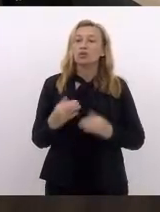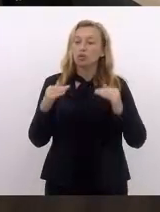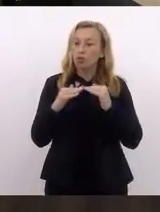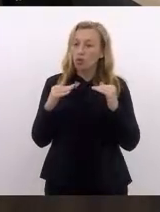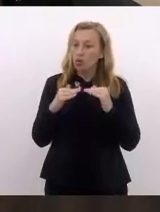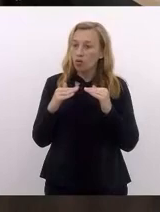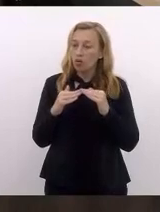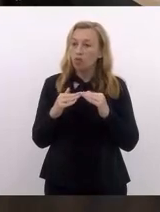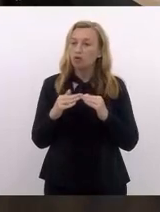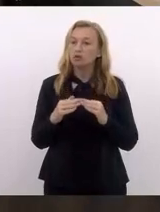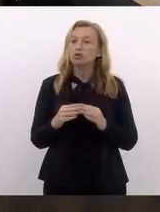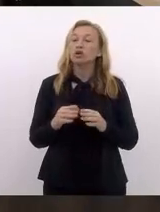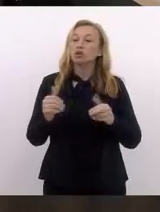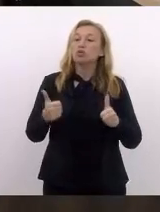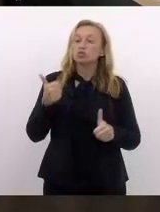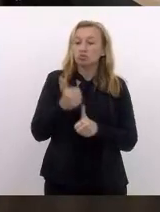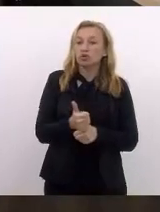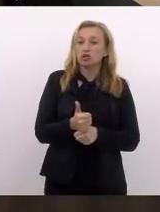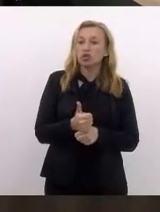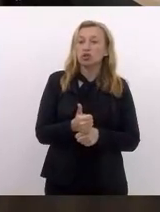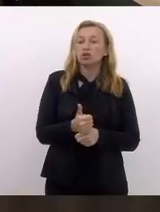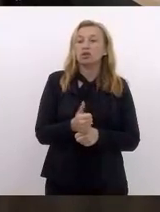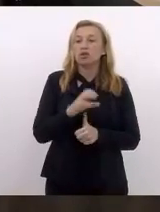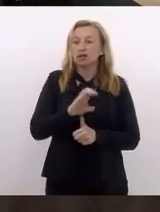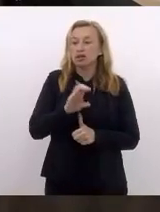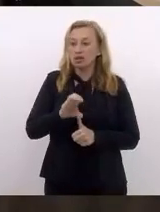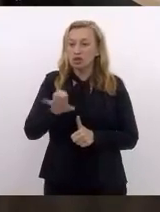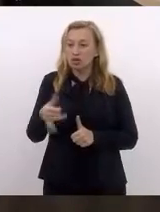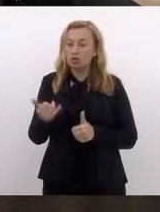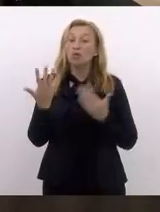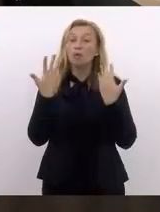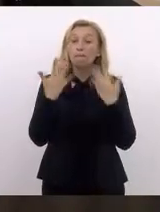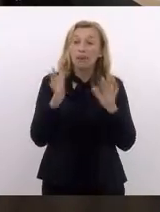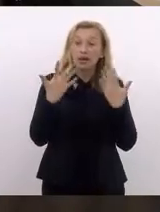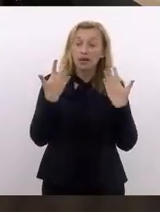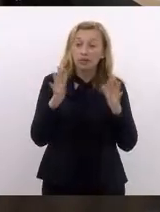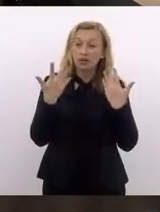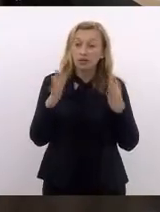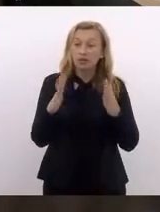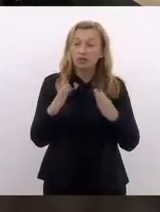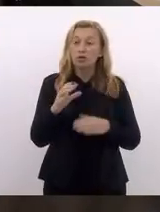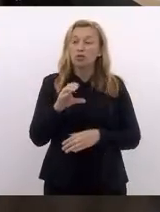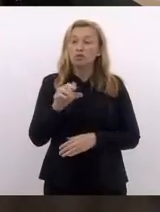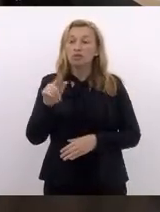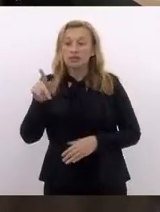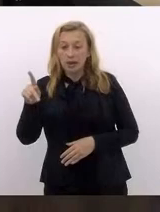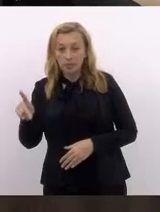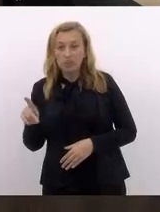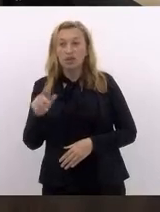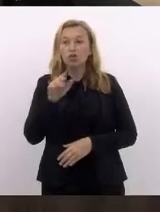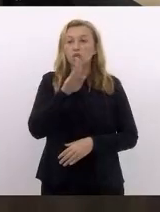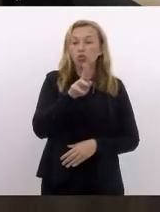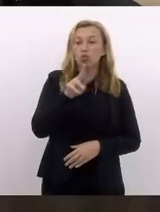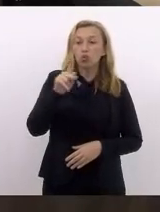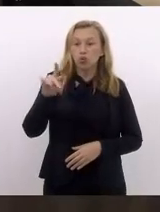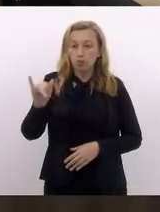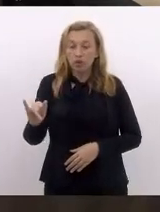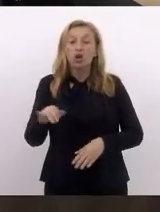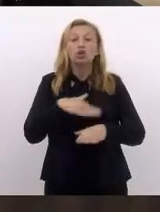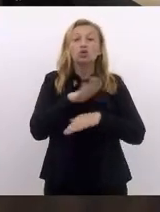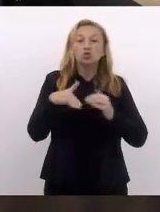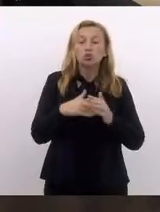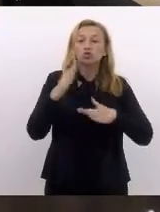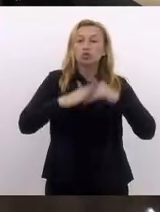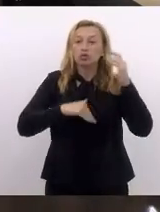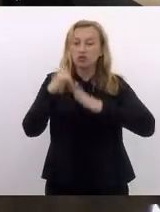nos termos do substitutivo da ccj parabenizando o Sepe a urp todos os profissionais